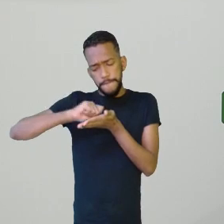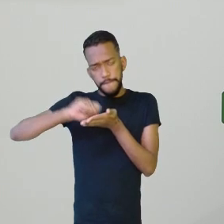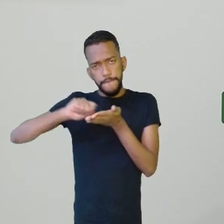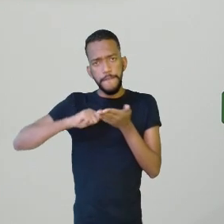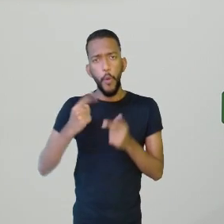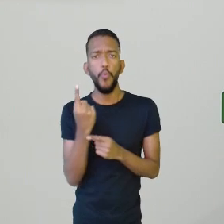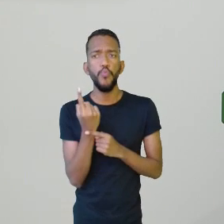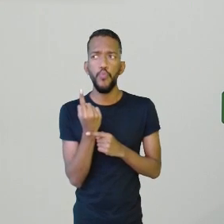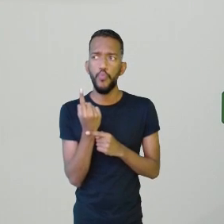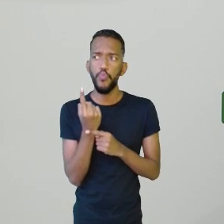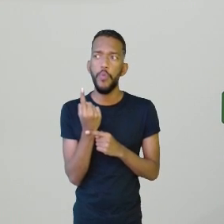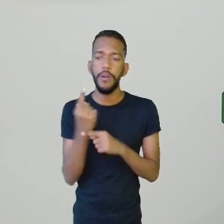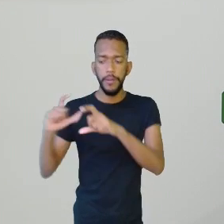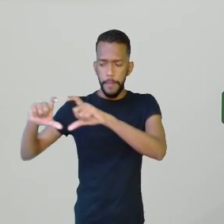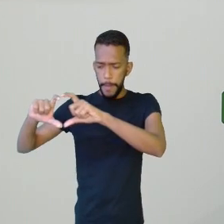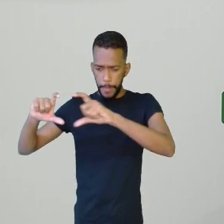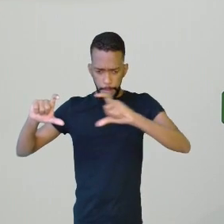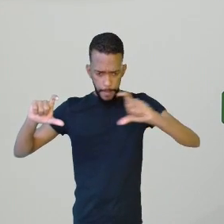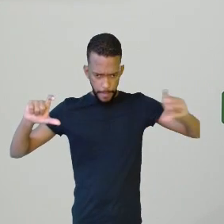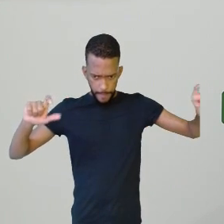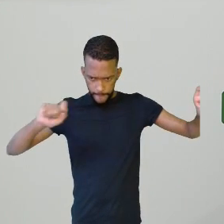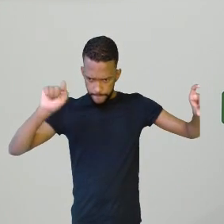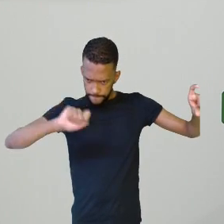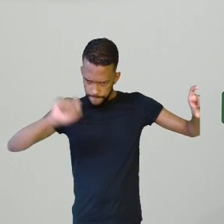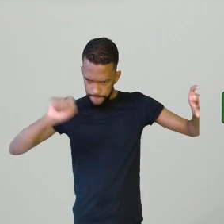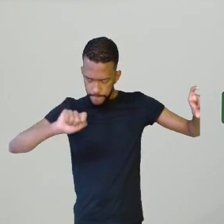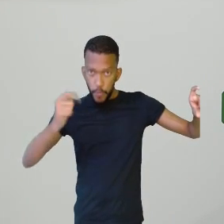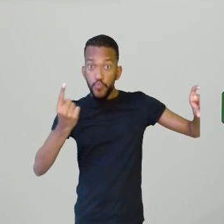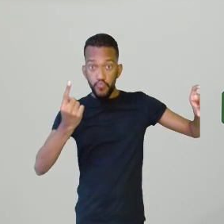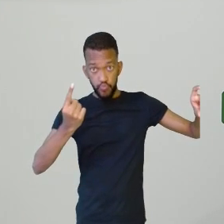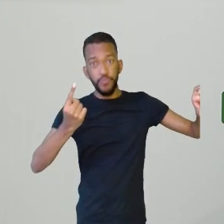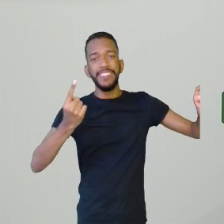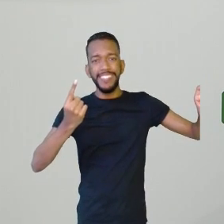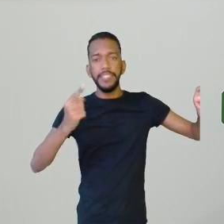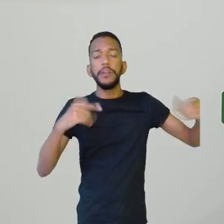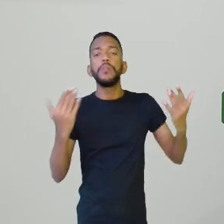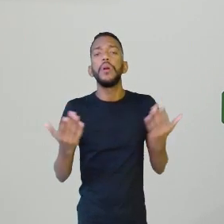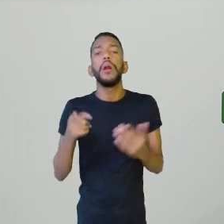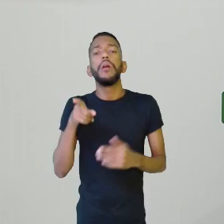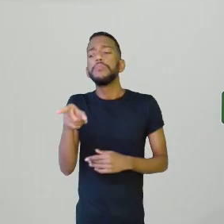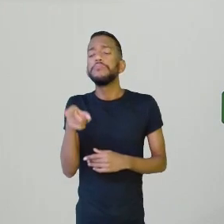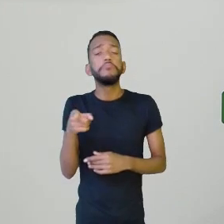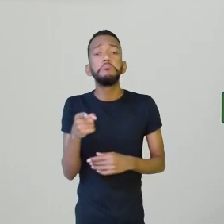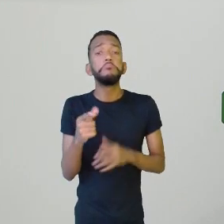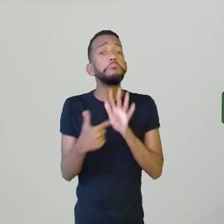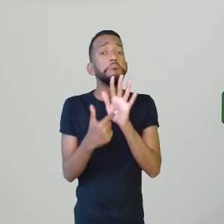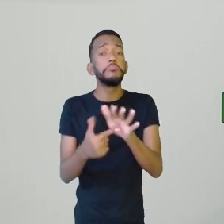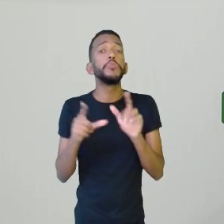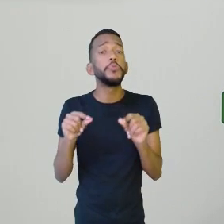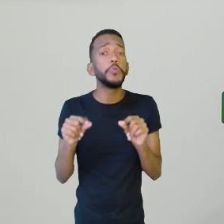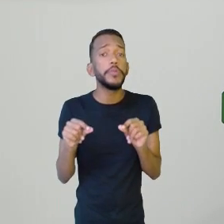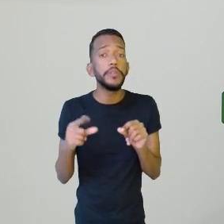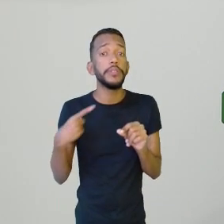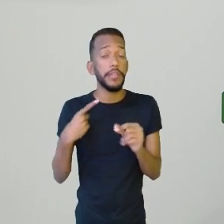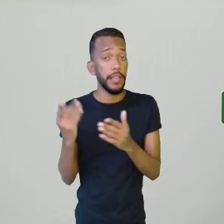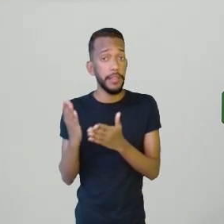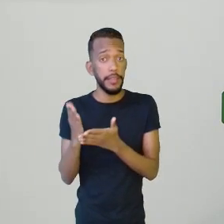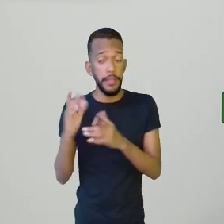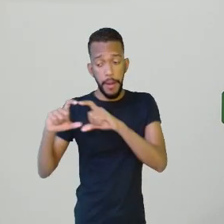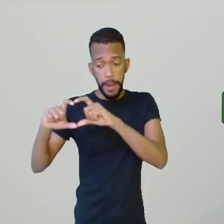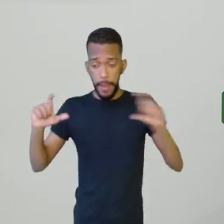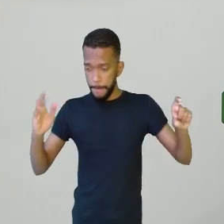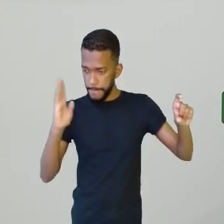parte de sua tira. Que fração representa a parte que Vilma pintou? Ela dividiu em 10 e